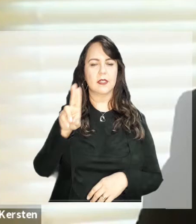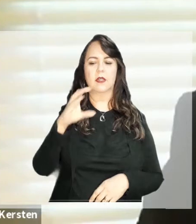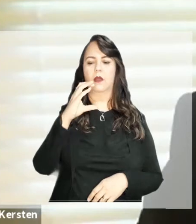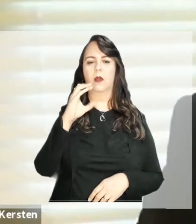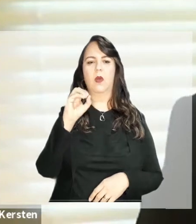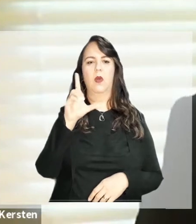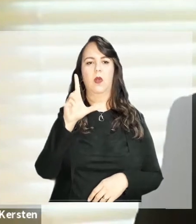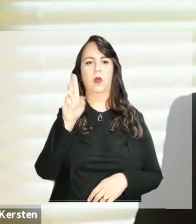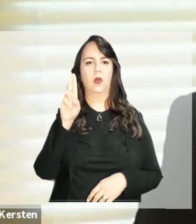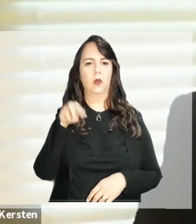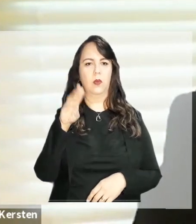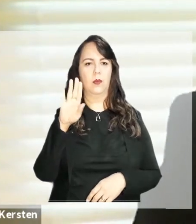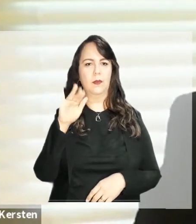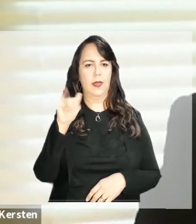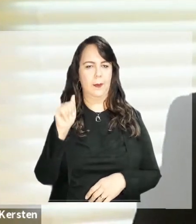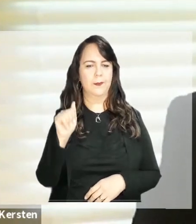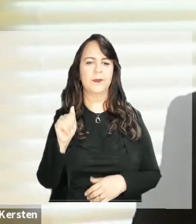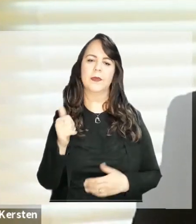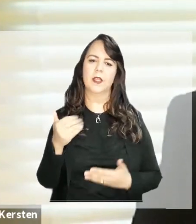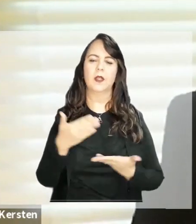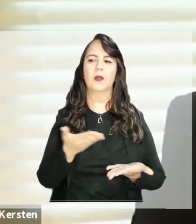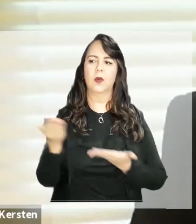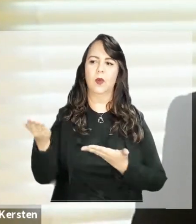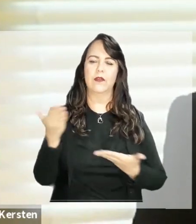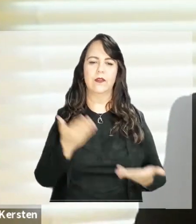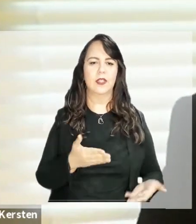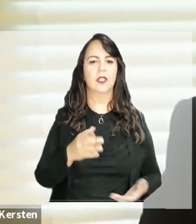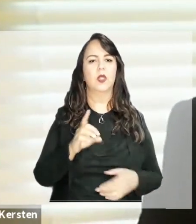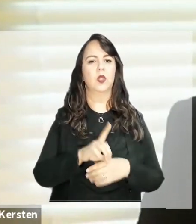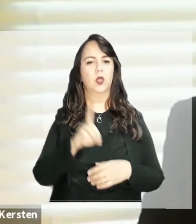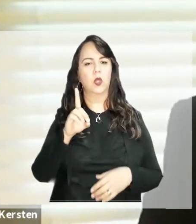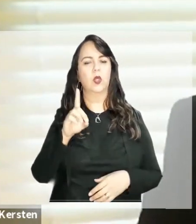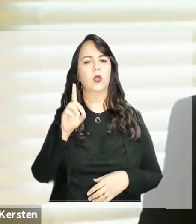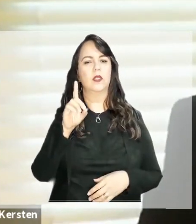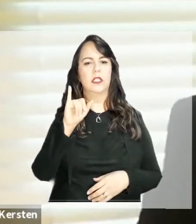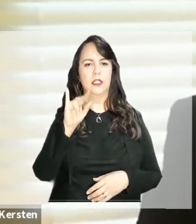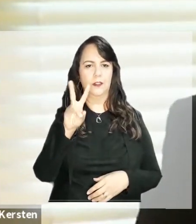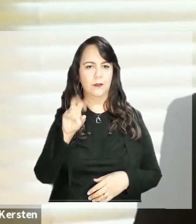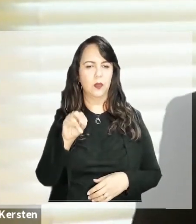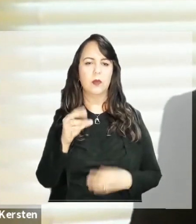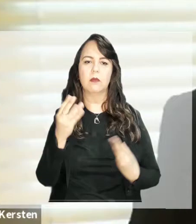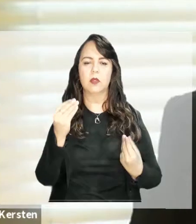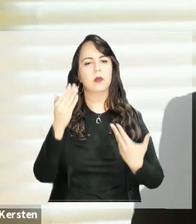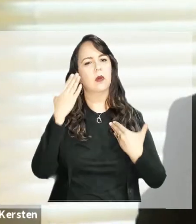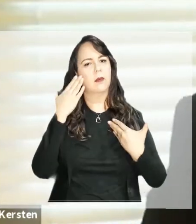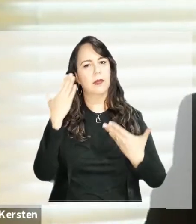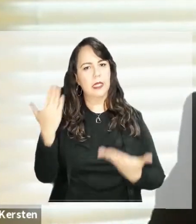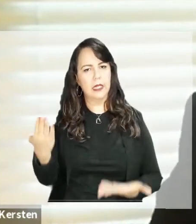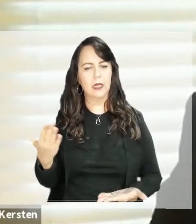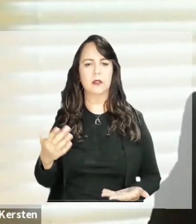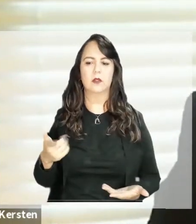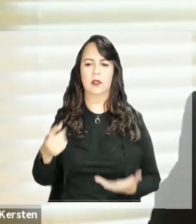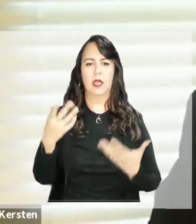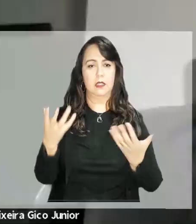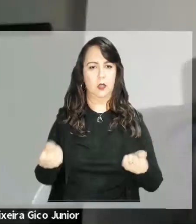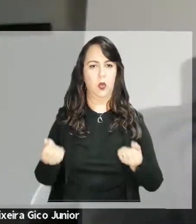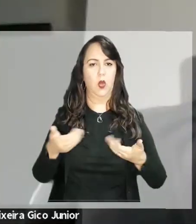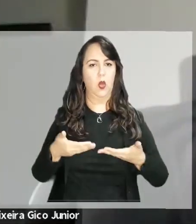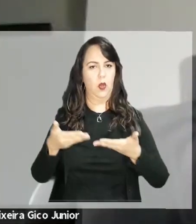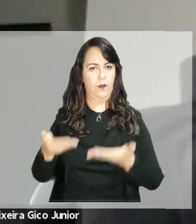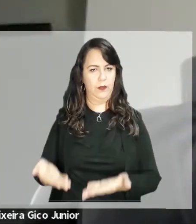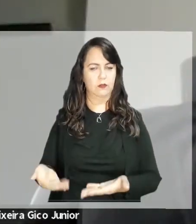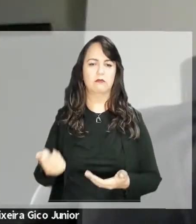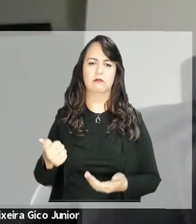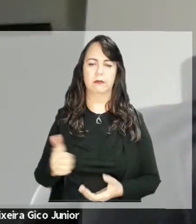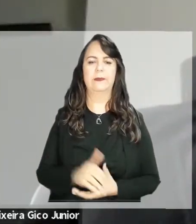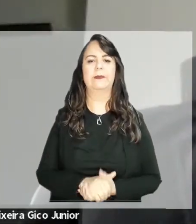Ivo, agradeço muitíssimo ter aceito o nosso convite, seja bem-vindo, a palavra é toda sua. Doutor Kesten, muito